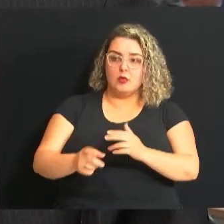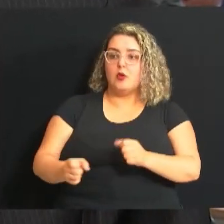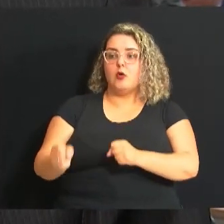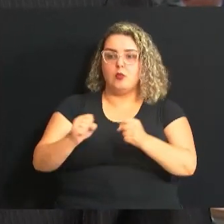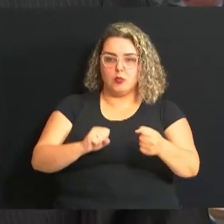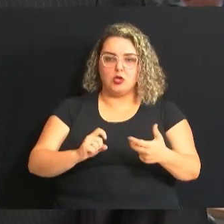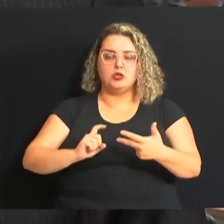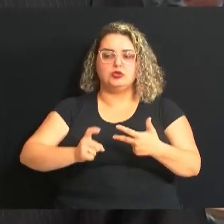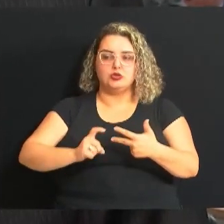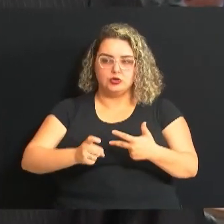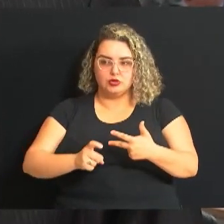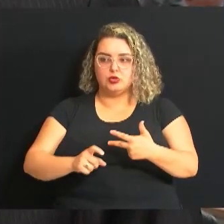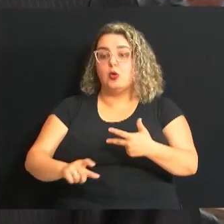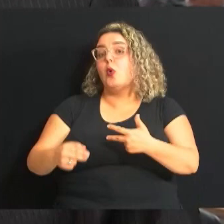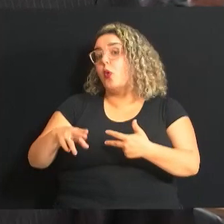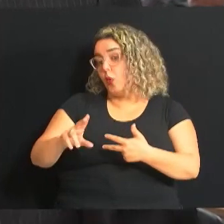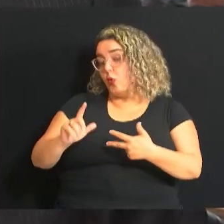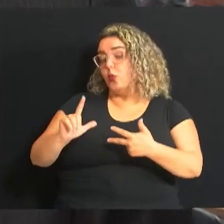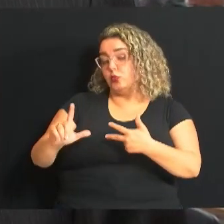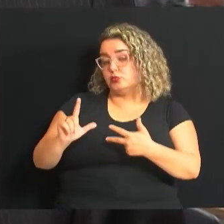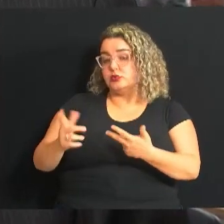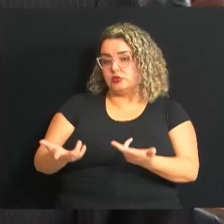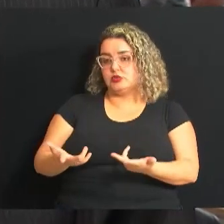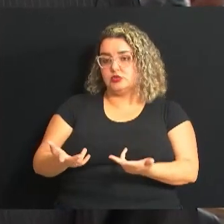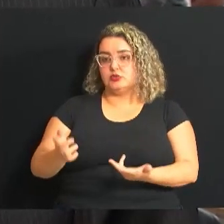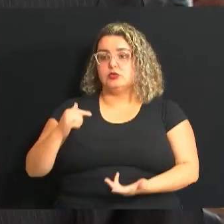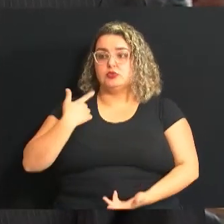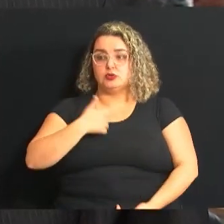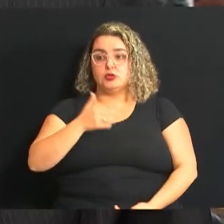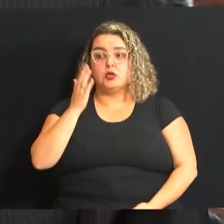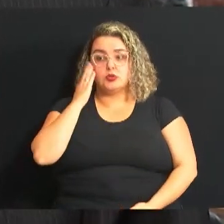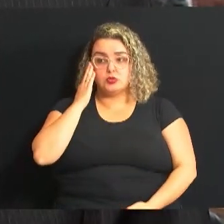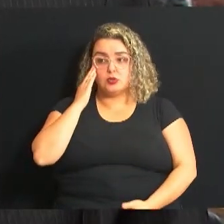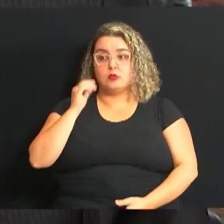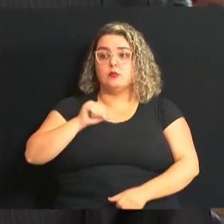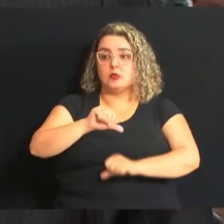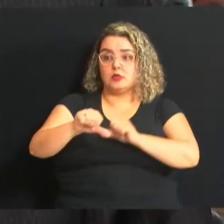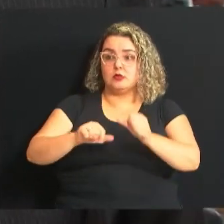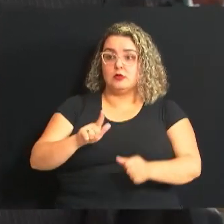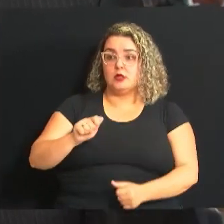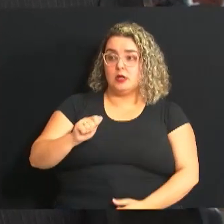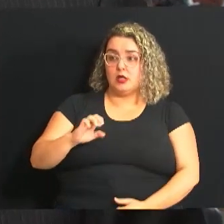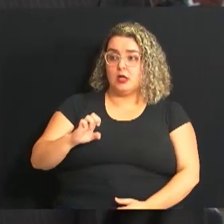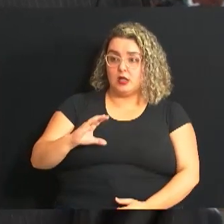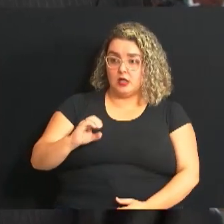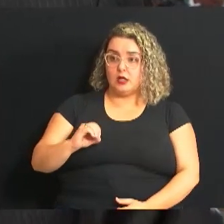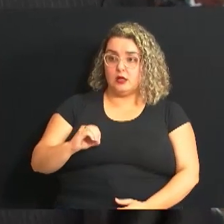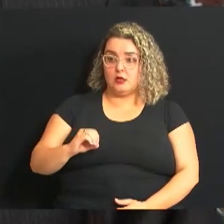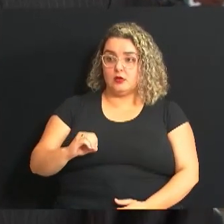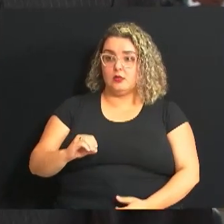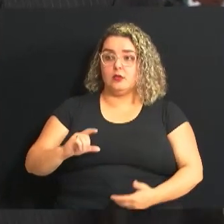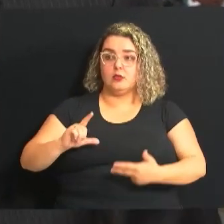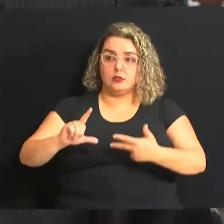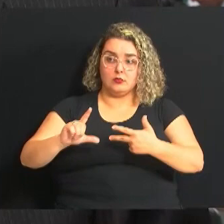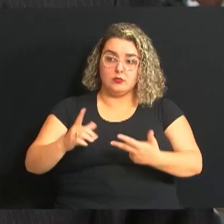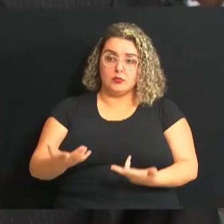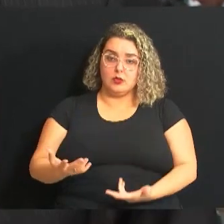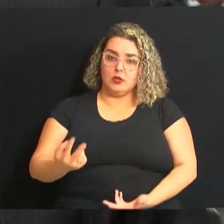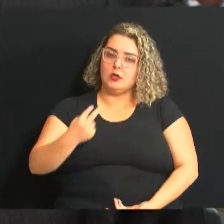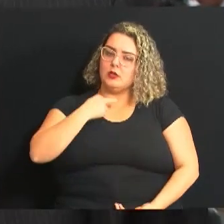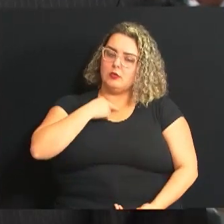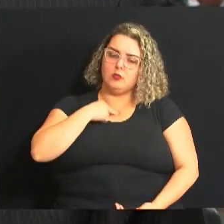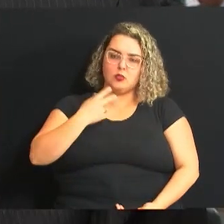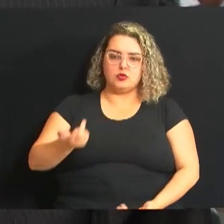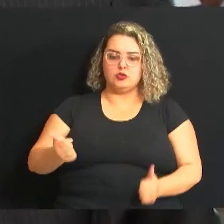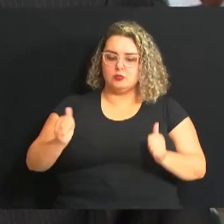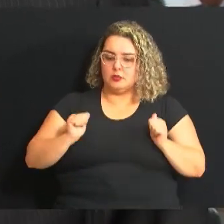o Legislativo, e a gente soube que teve uma operação no GAECO na casa. Essa casa não poderia se furtar dessa obrigação